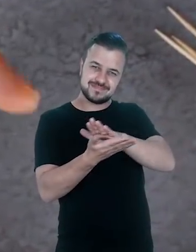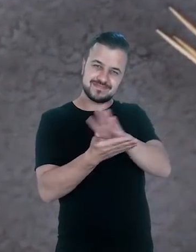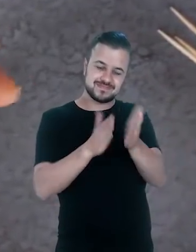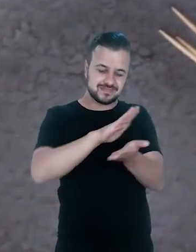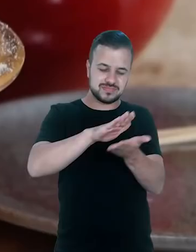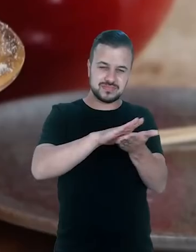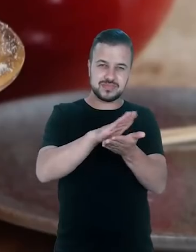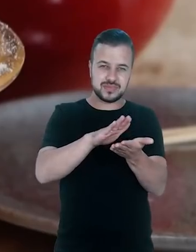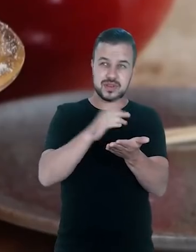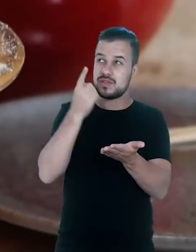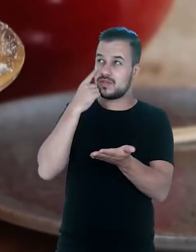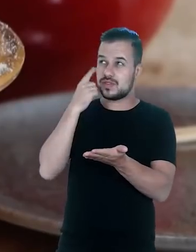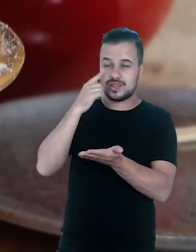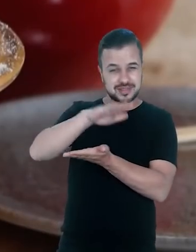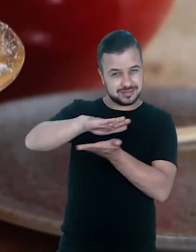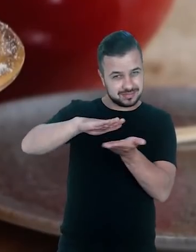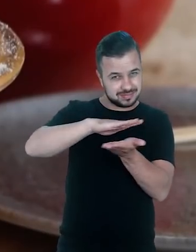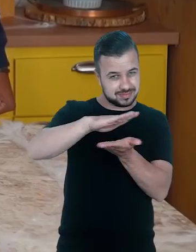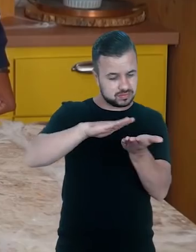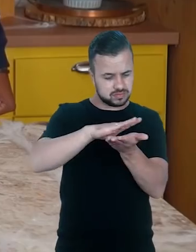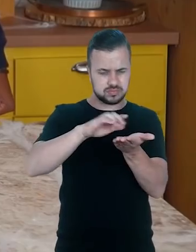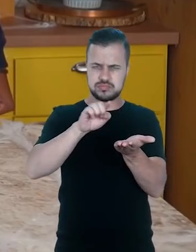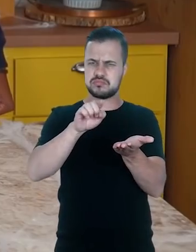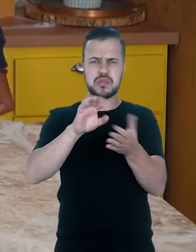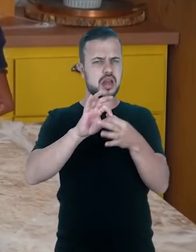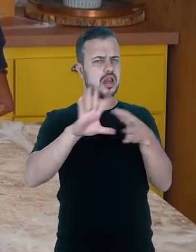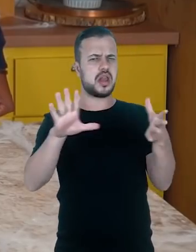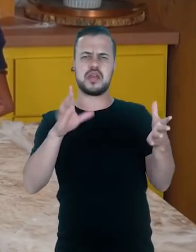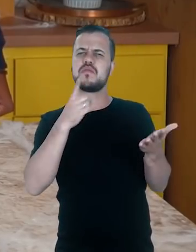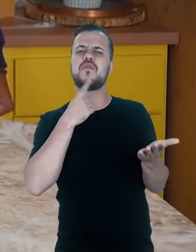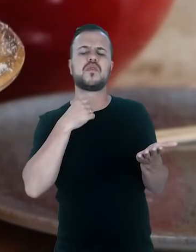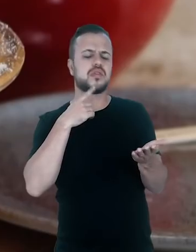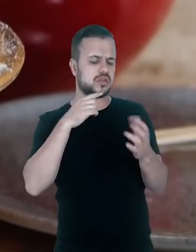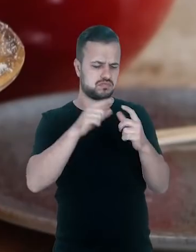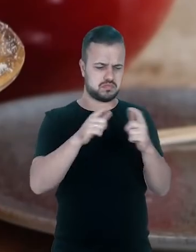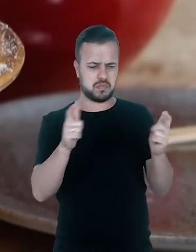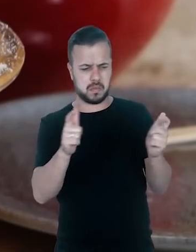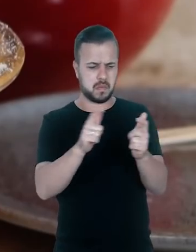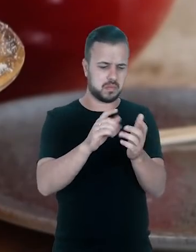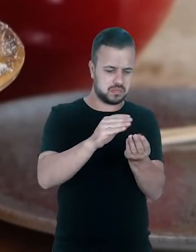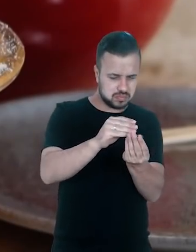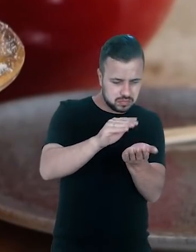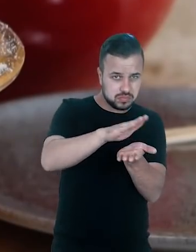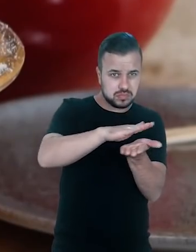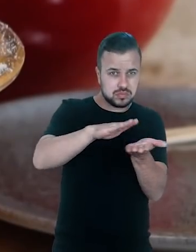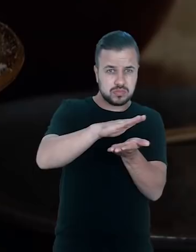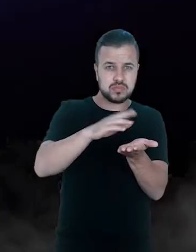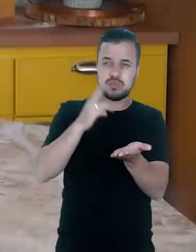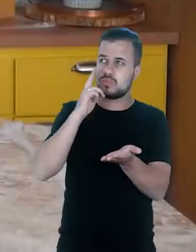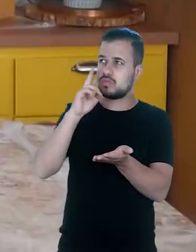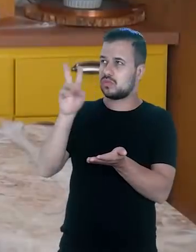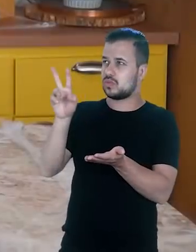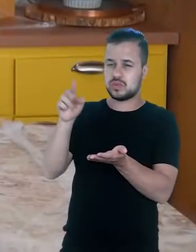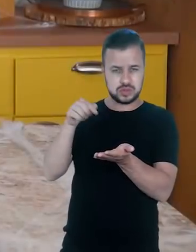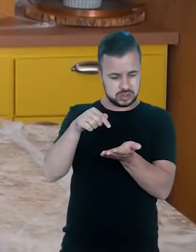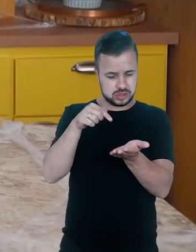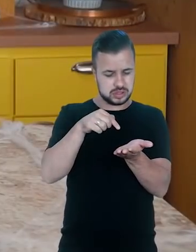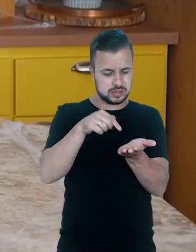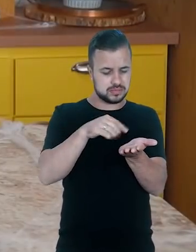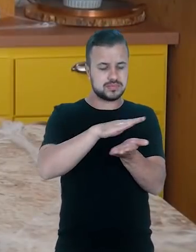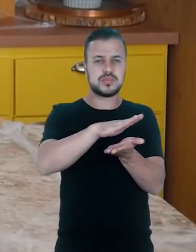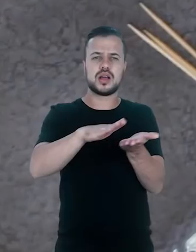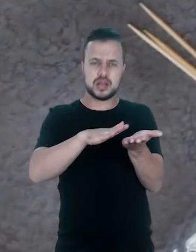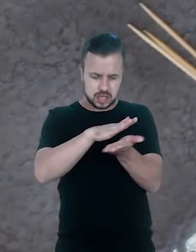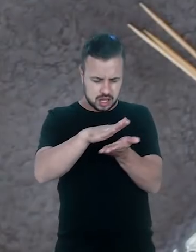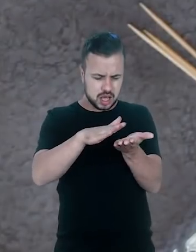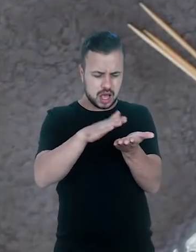bolinha, ó. Aí você faz a bolinha do tamanho que você quiser. Tá dando pra ver? Pronto, aqui, ó.